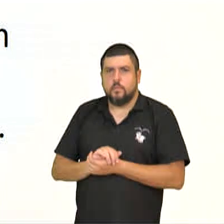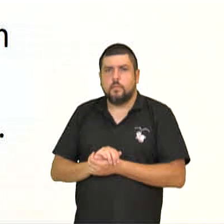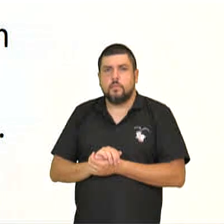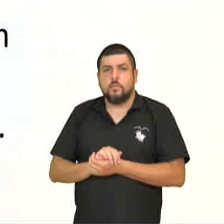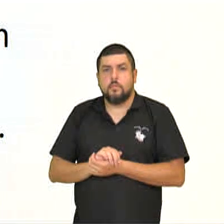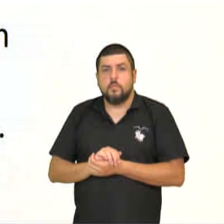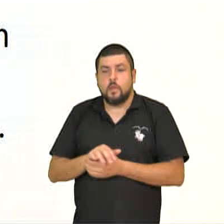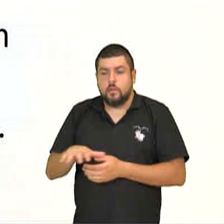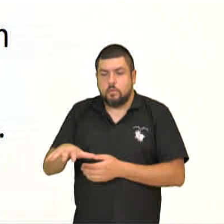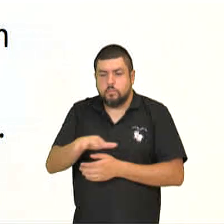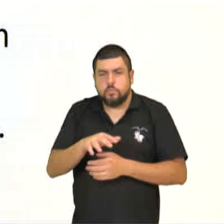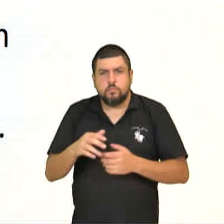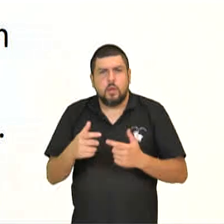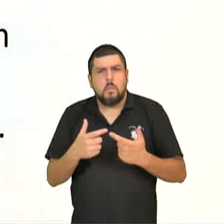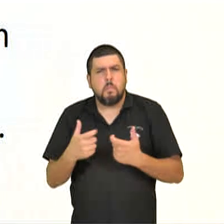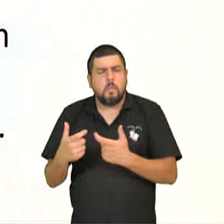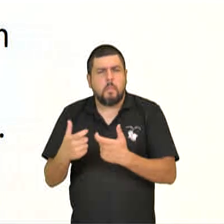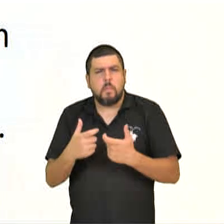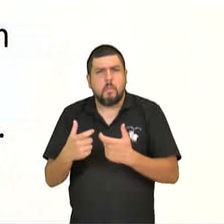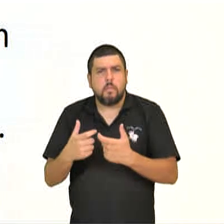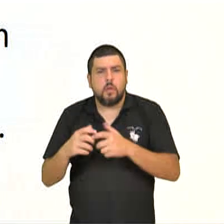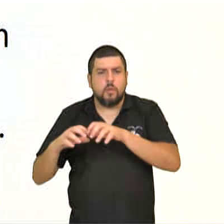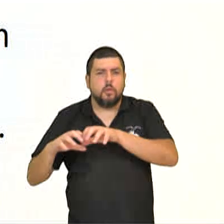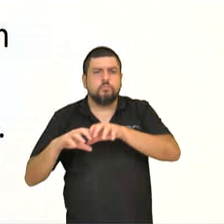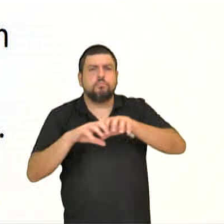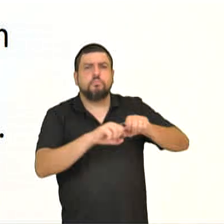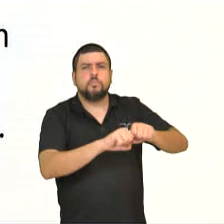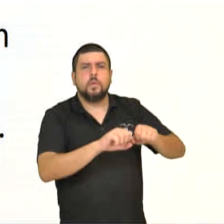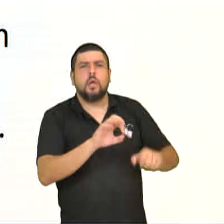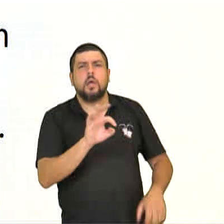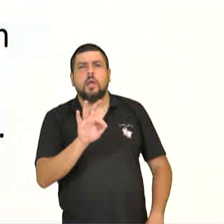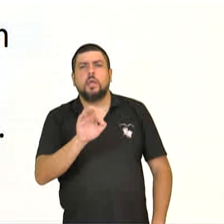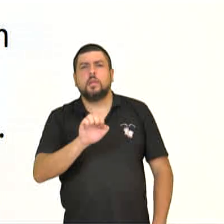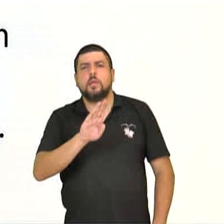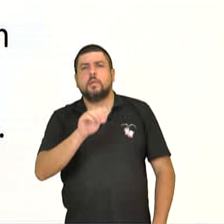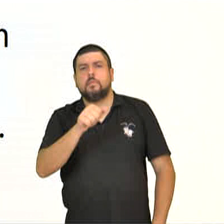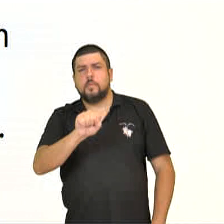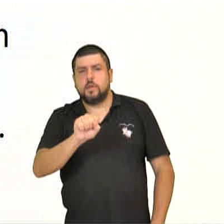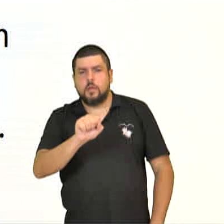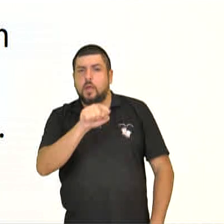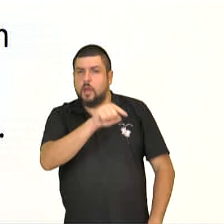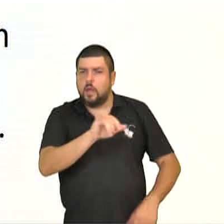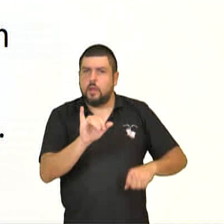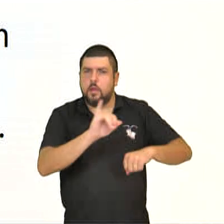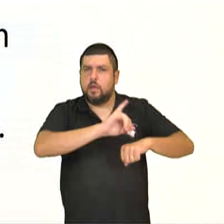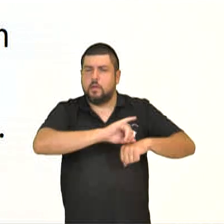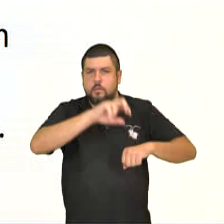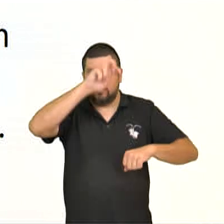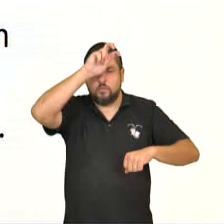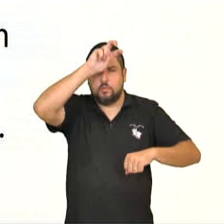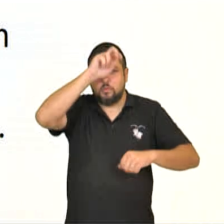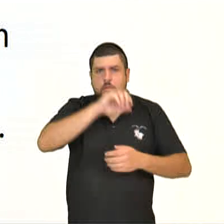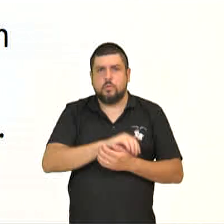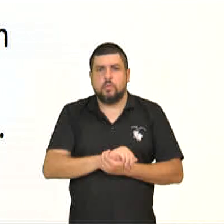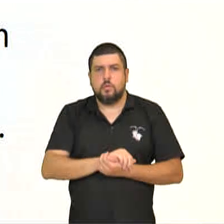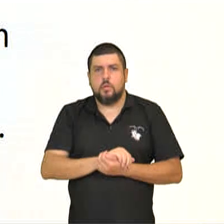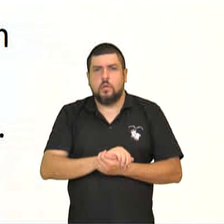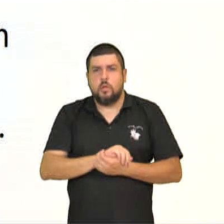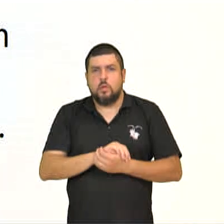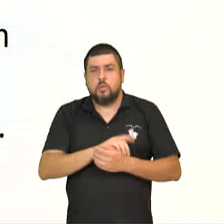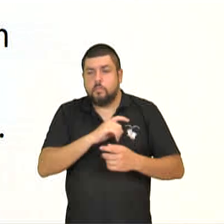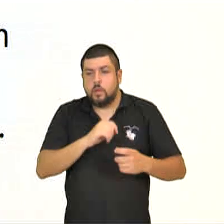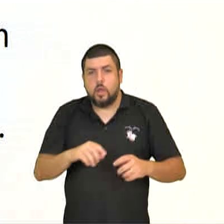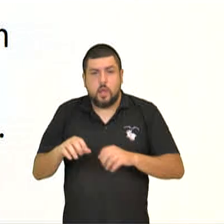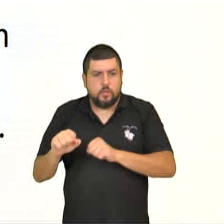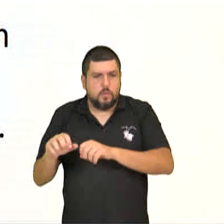tomaram Tebas, que era a capital do Egito na época. O faraó Piê, originário de Cuxi, tomou o poder, dando o